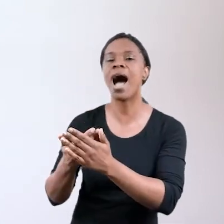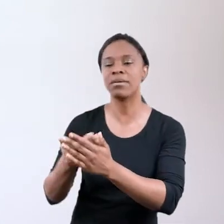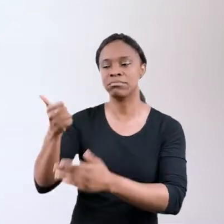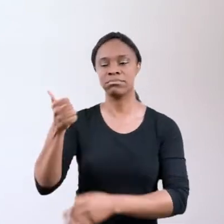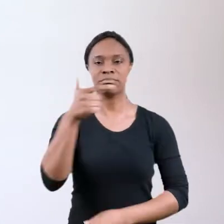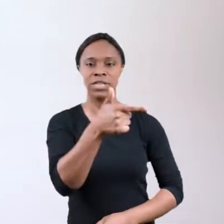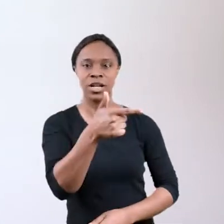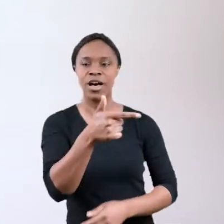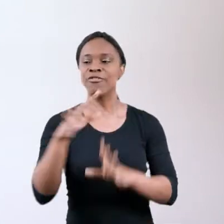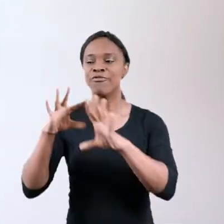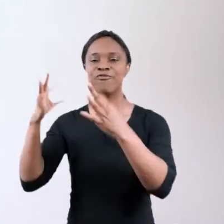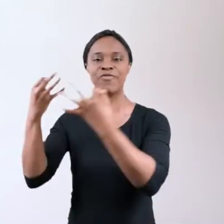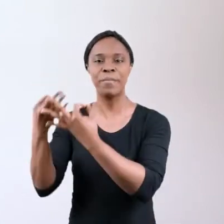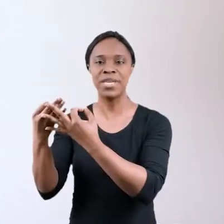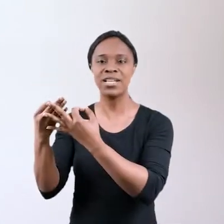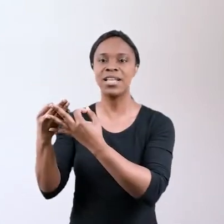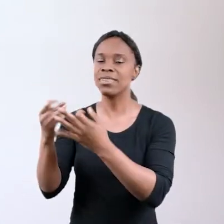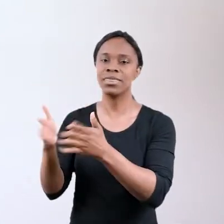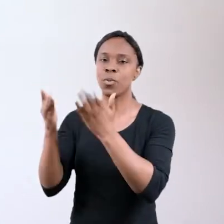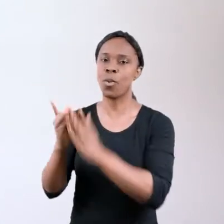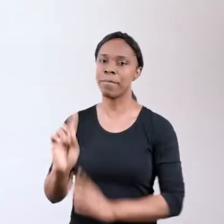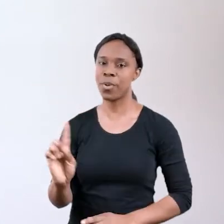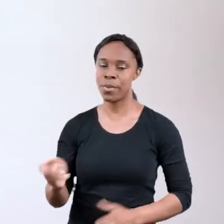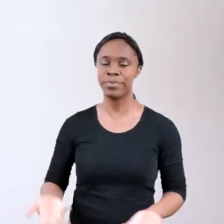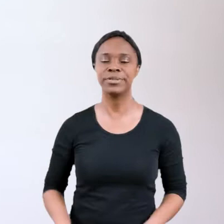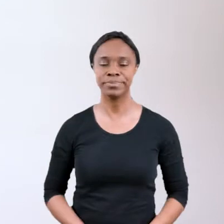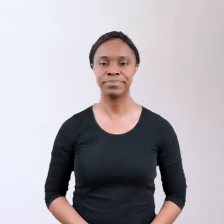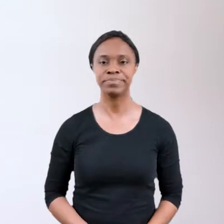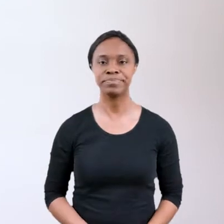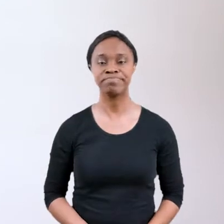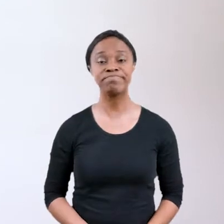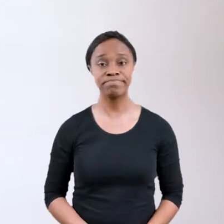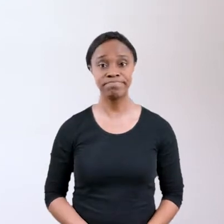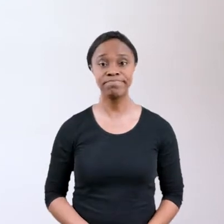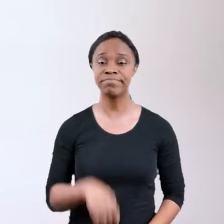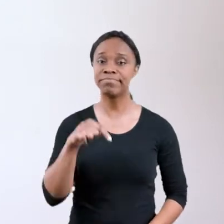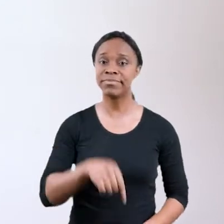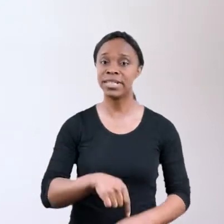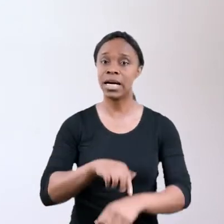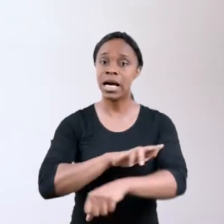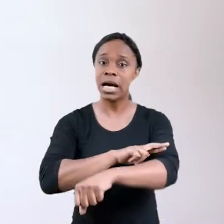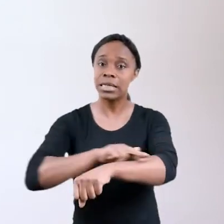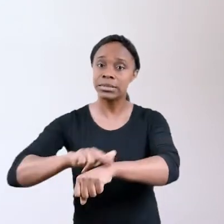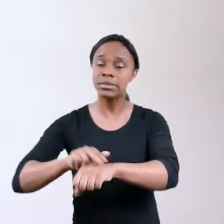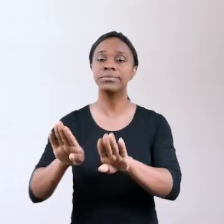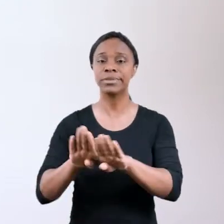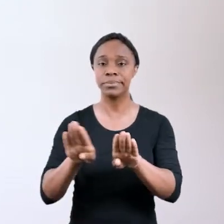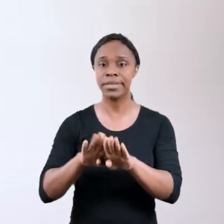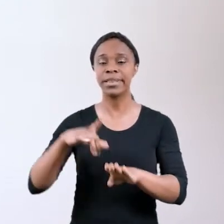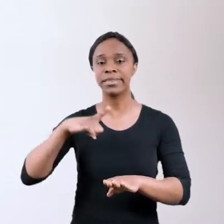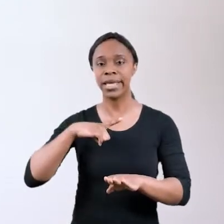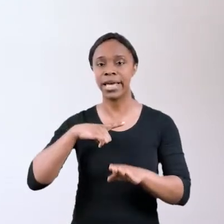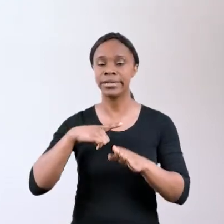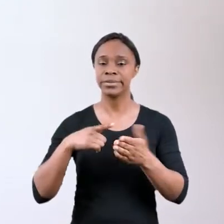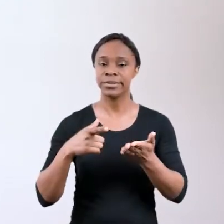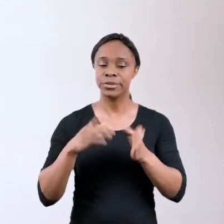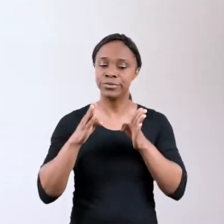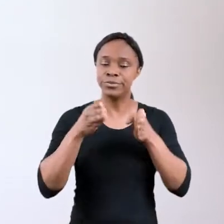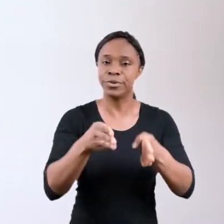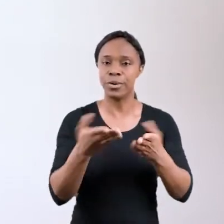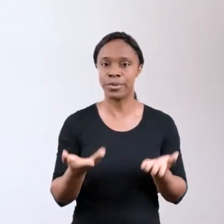a famílias não pobres. E aqui, a questão racial também desempenha um papel central. Há